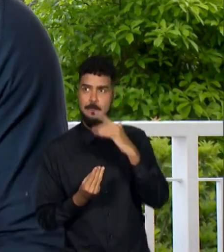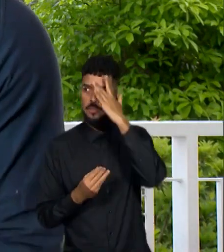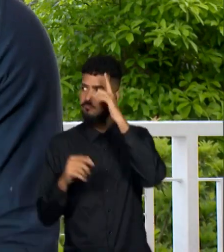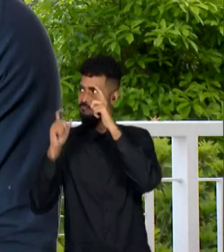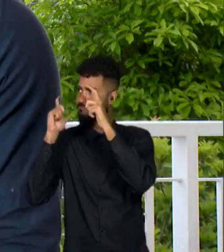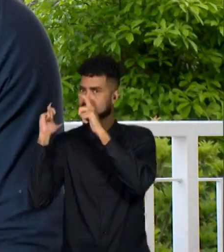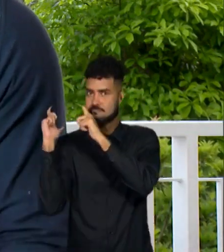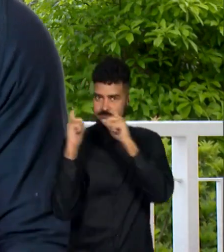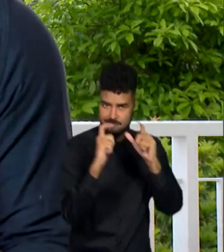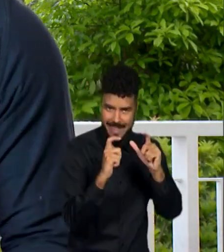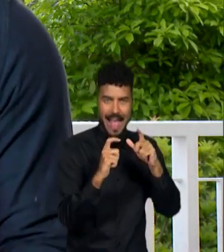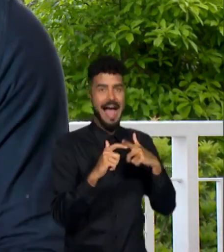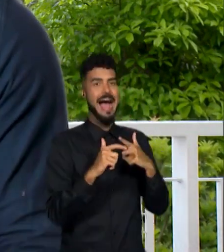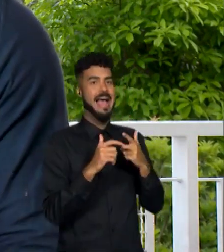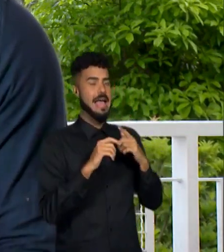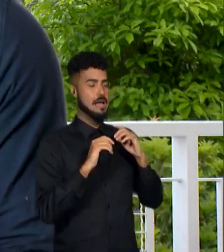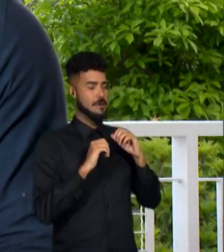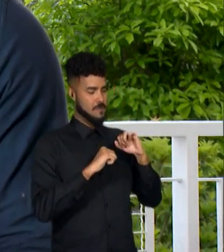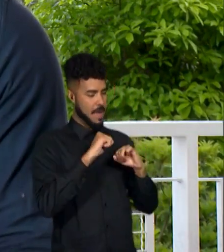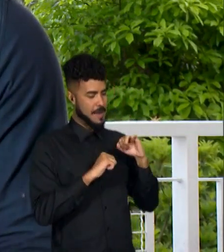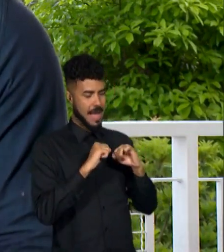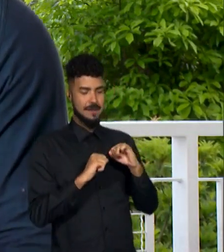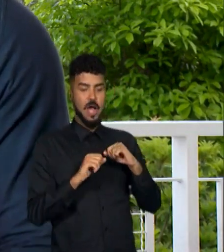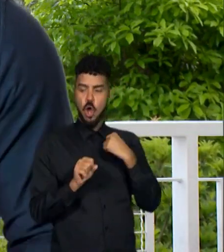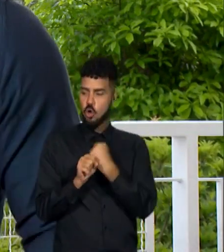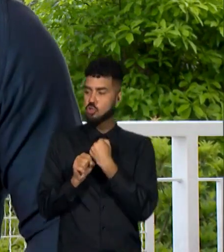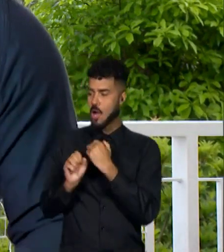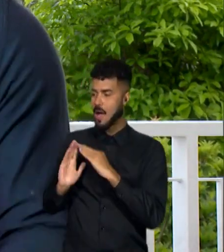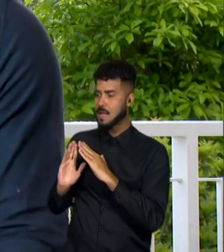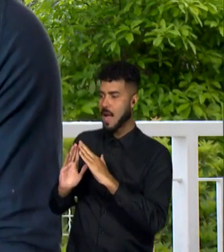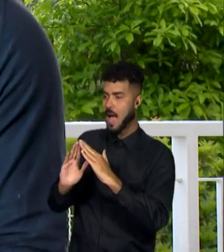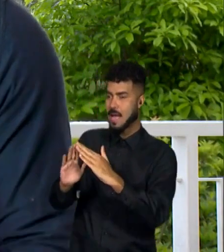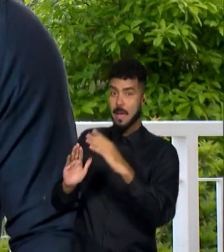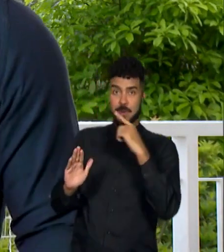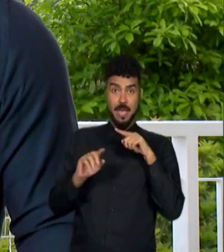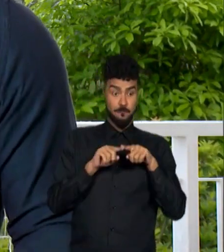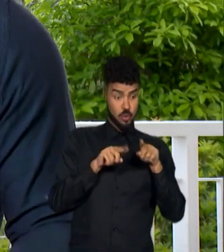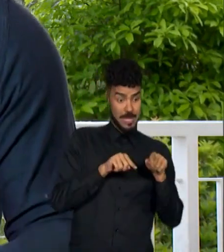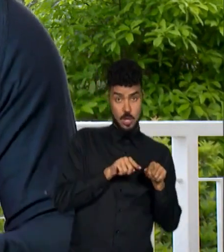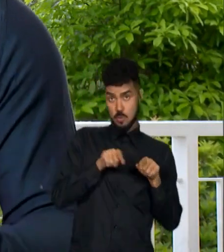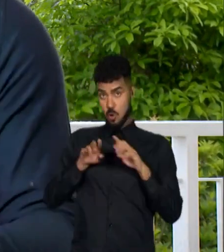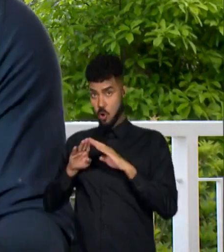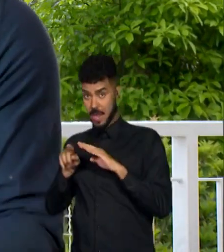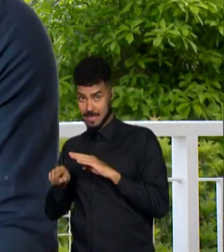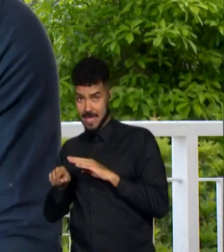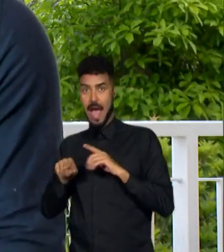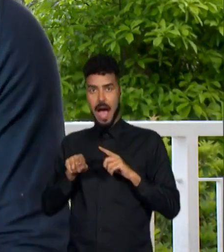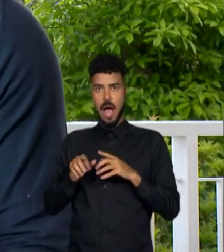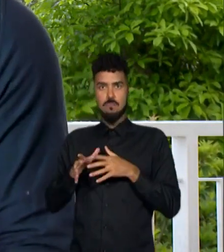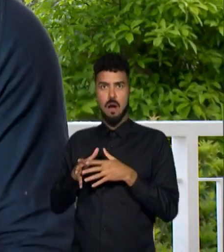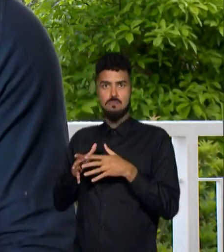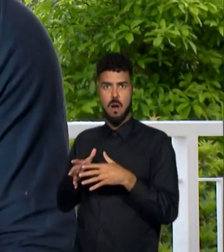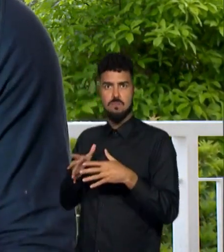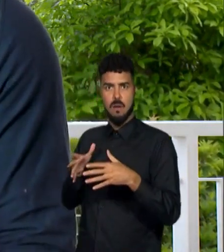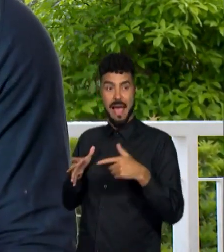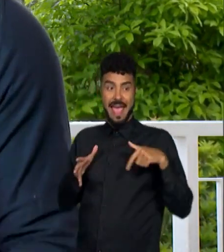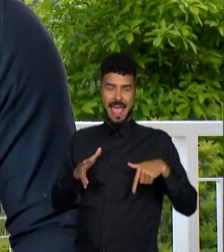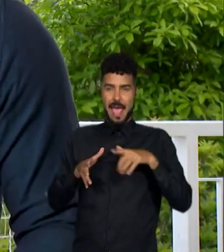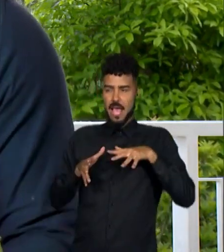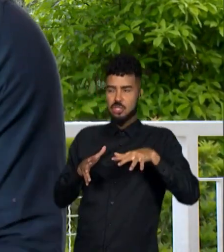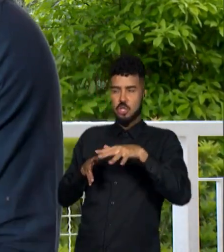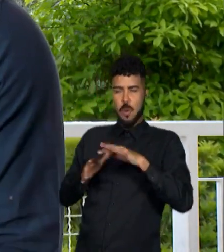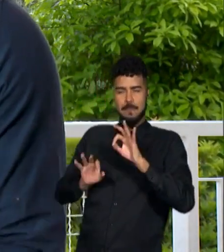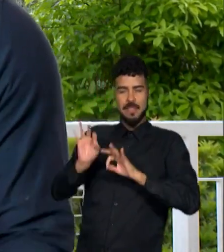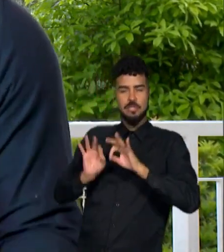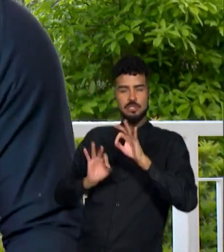Essa fábrica constrói vilas operárias para os seus trabalhadores, o que faz com que essa região comece a ser, digamos assim, minimamente planejada. Em